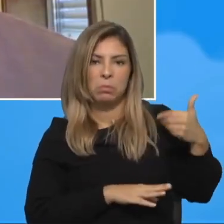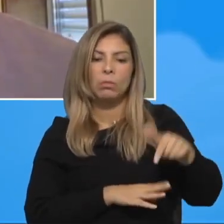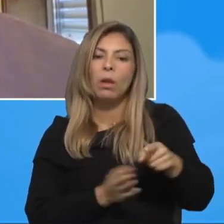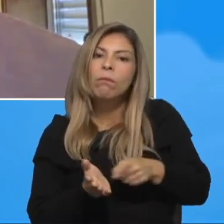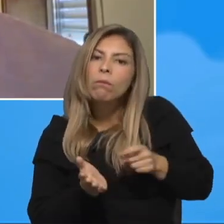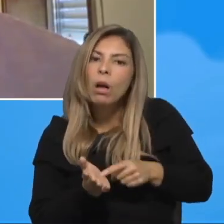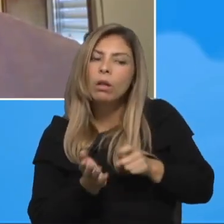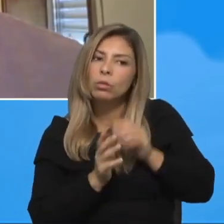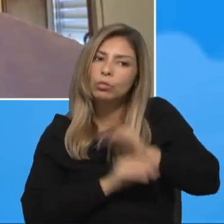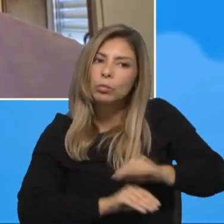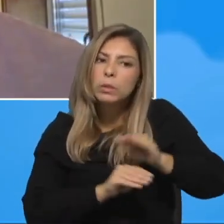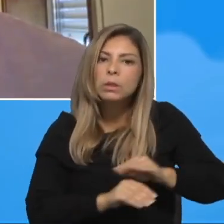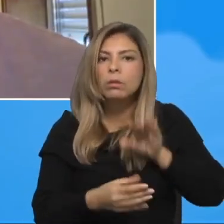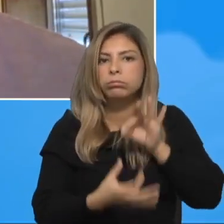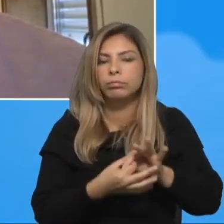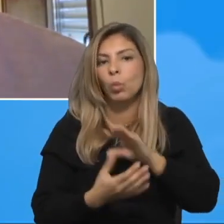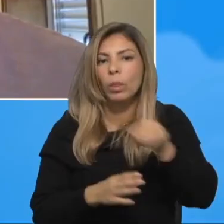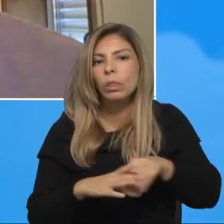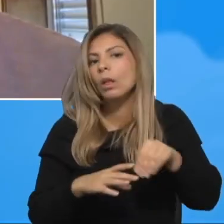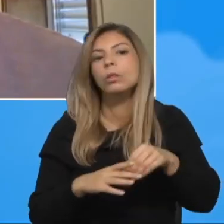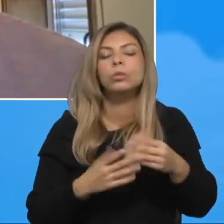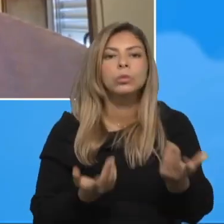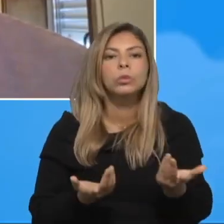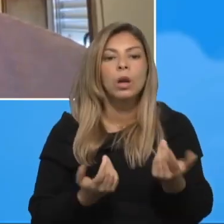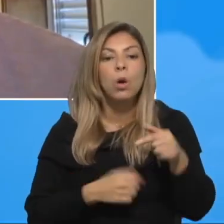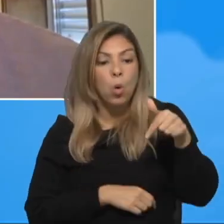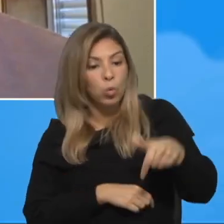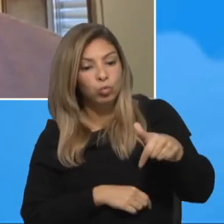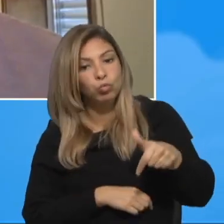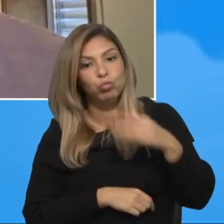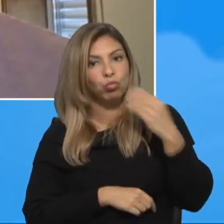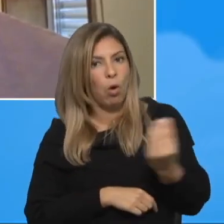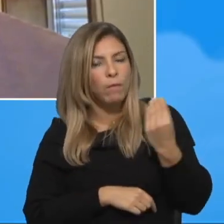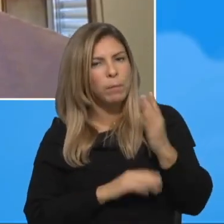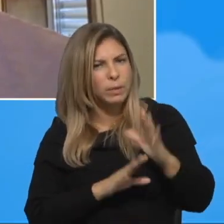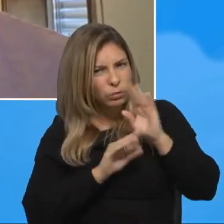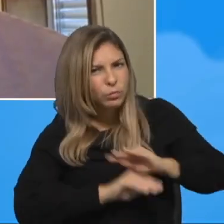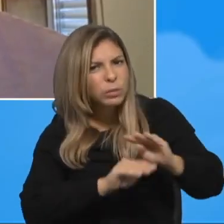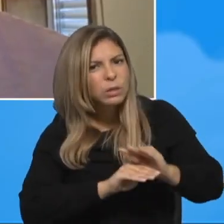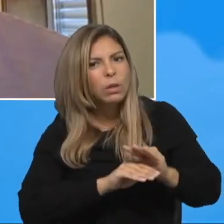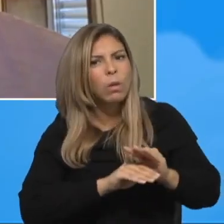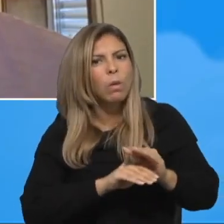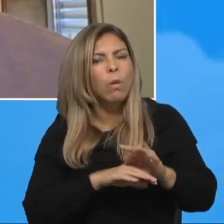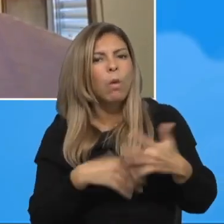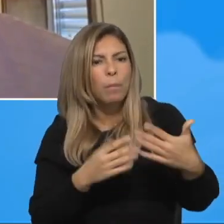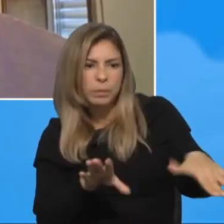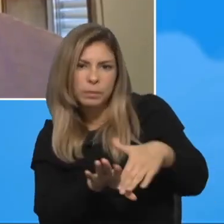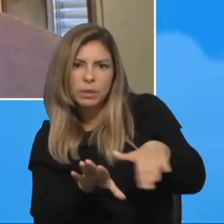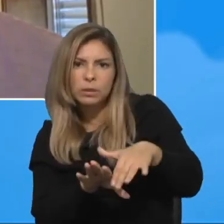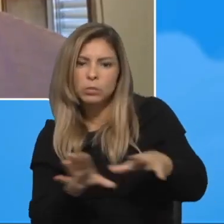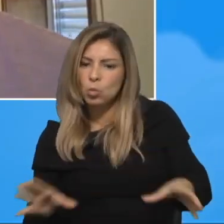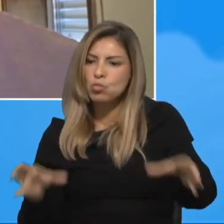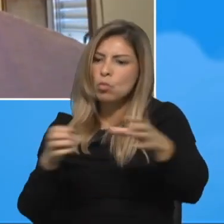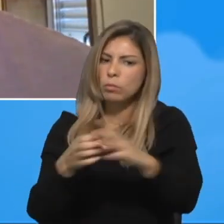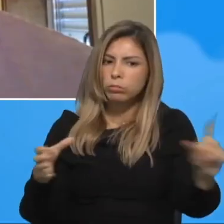necessária formação no contexto laboral. O jovem de hoje também precisa de formação e de se sentir participante de um grupo que